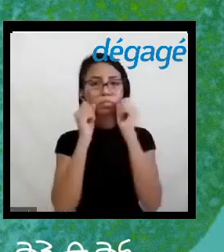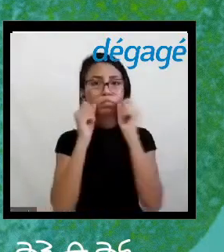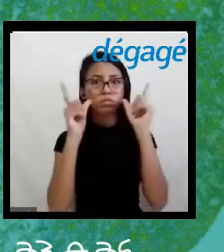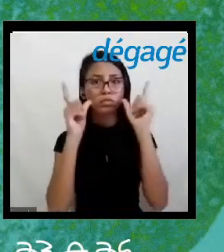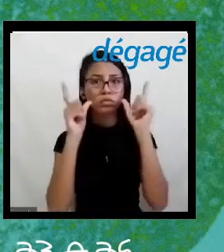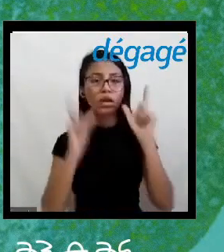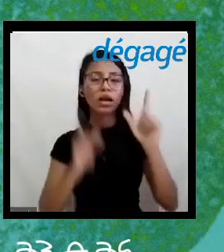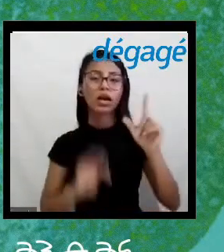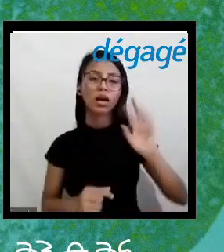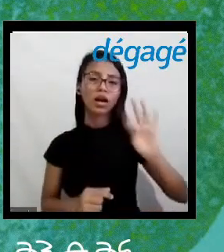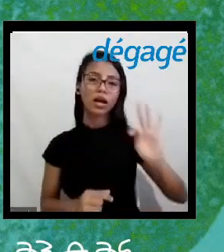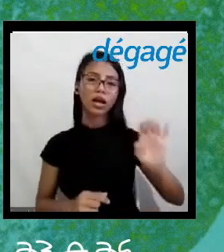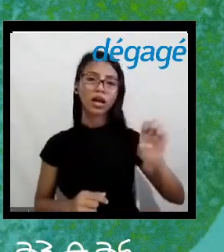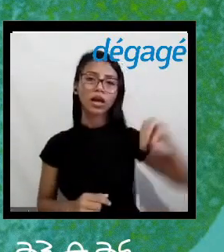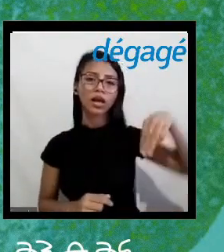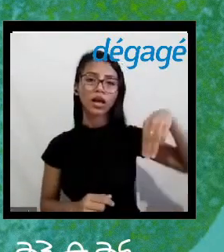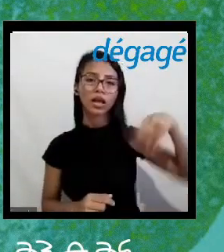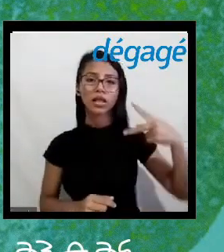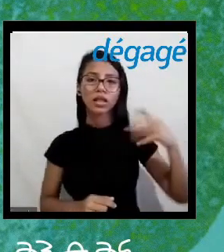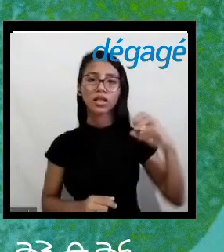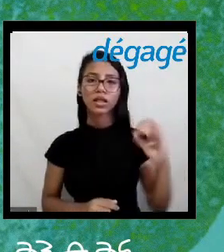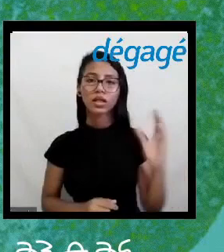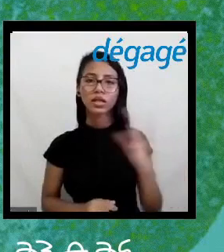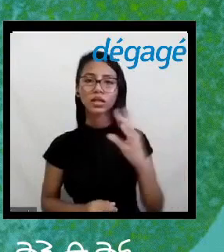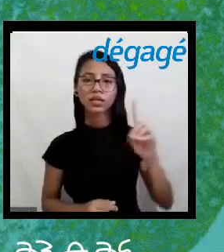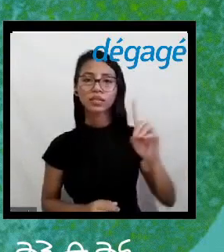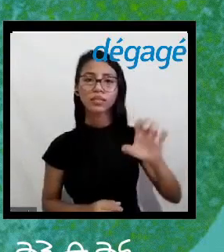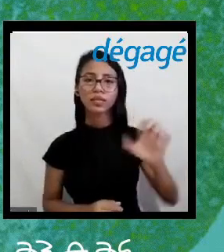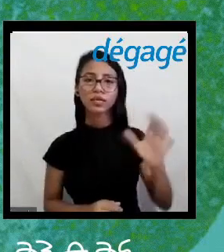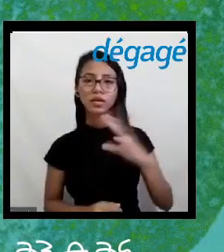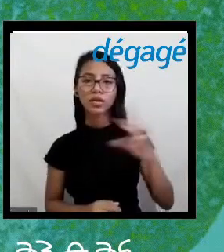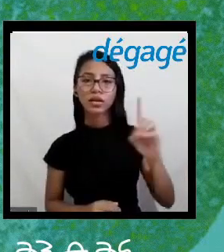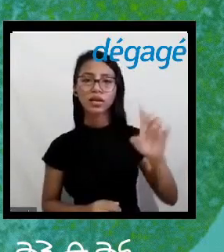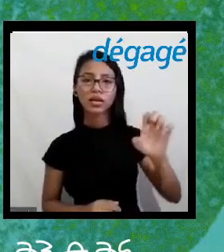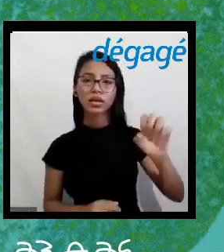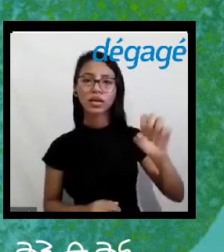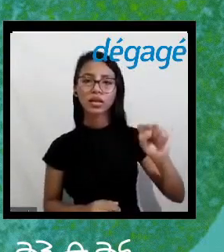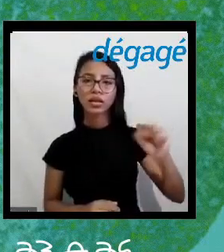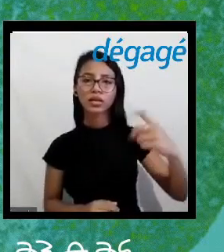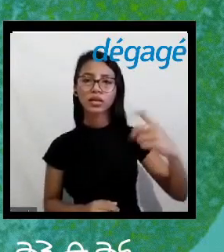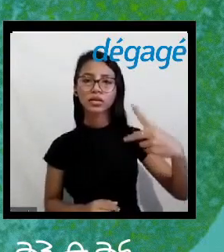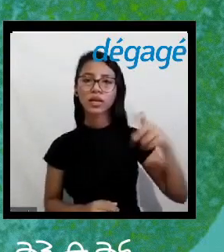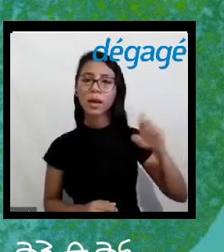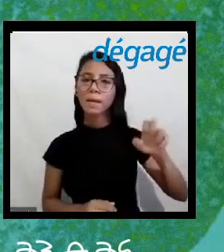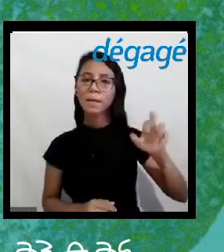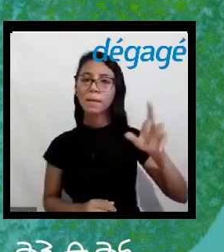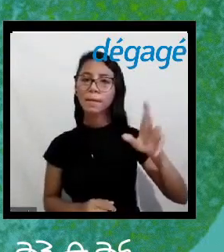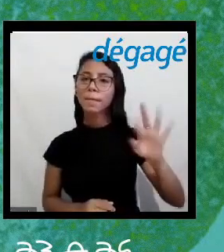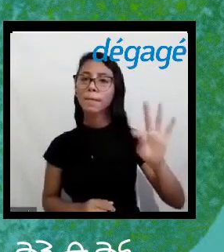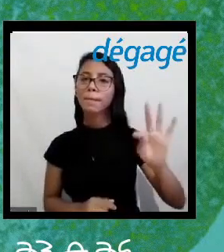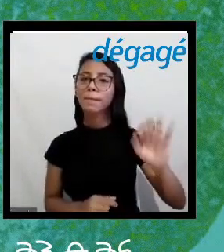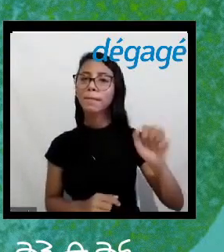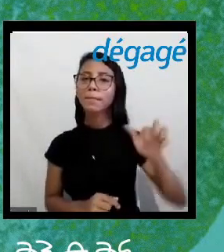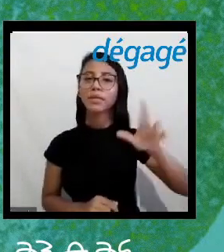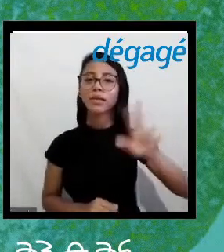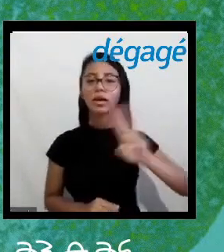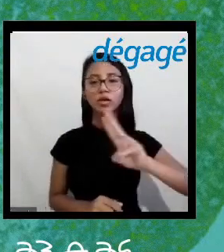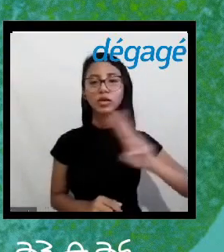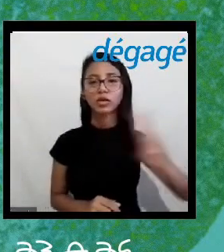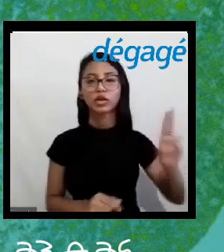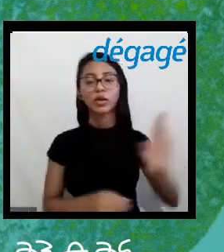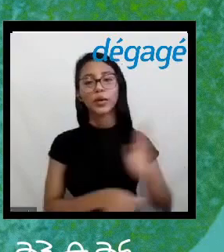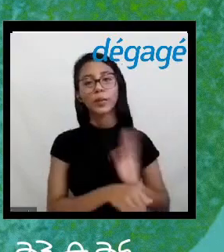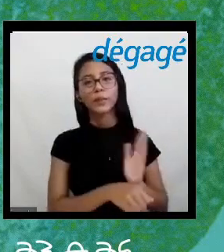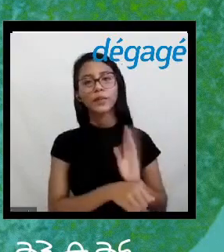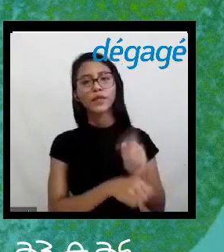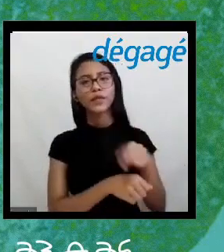muito jovem, lembro-se, 12 ou 13 anos, e um filme que mostrava